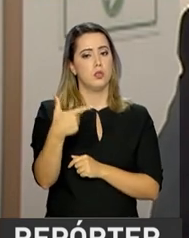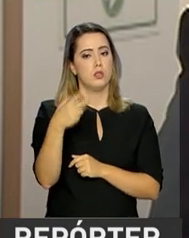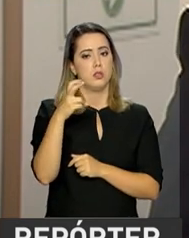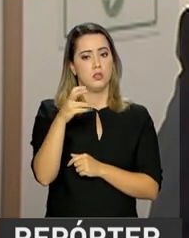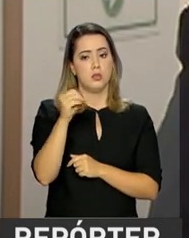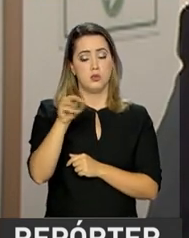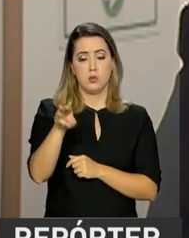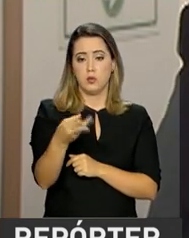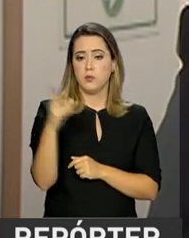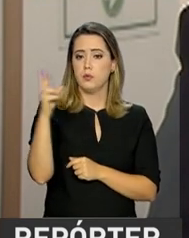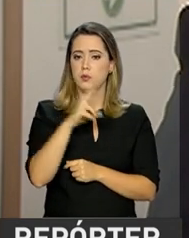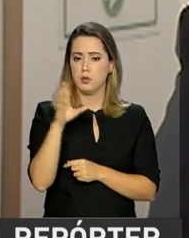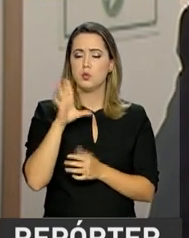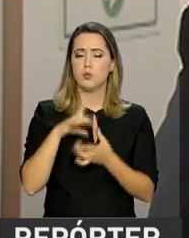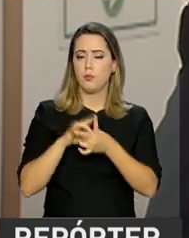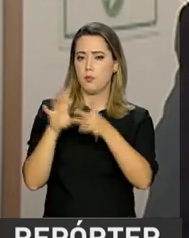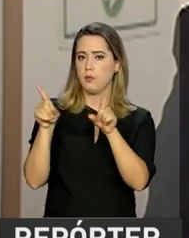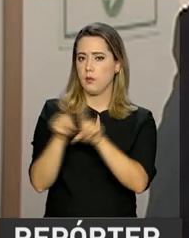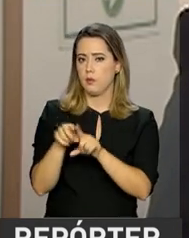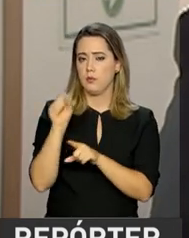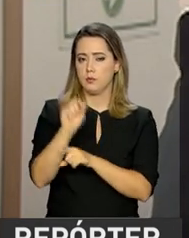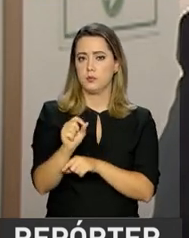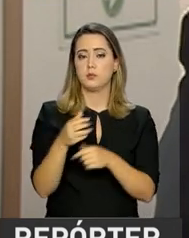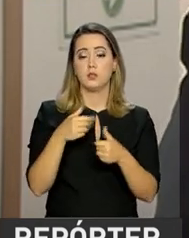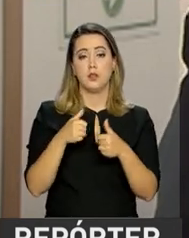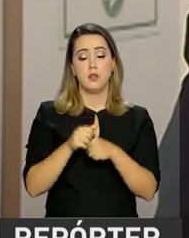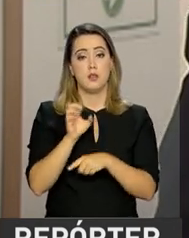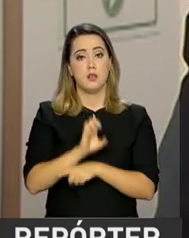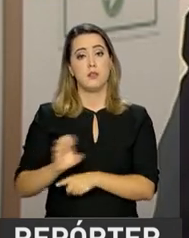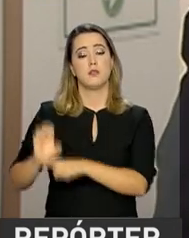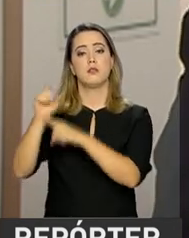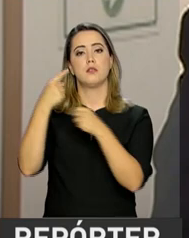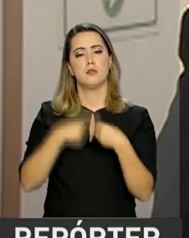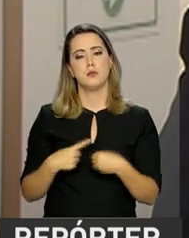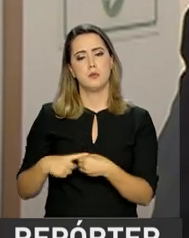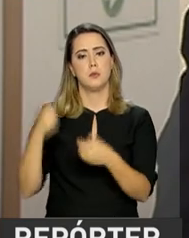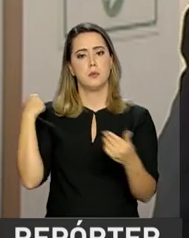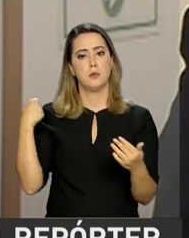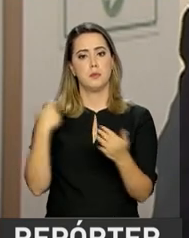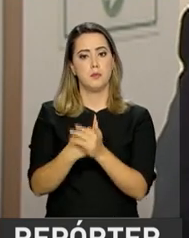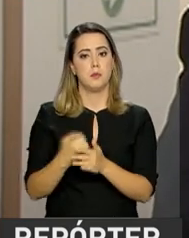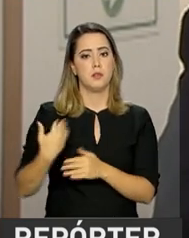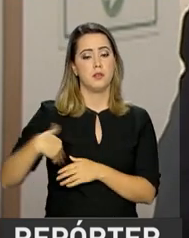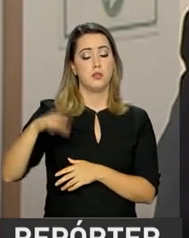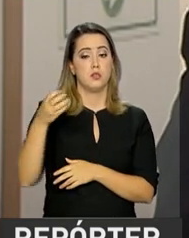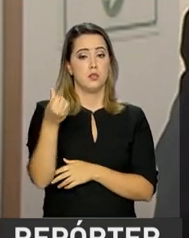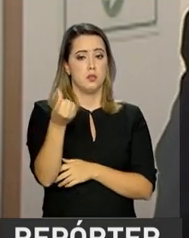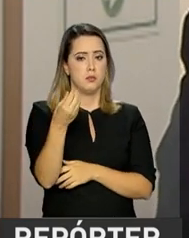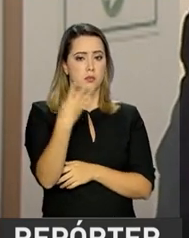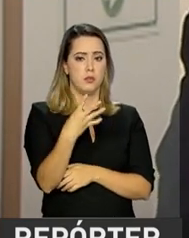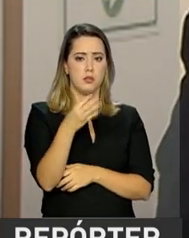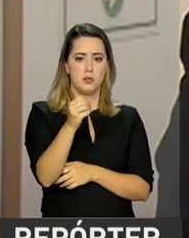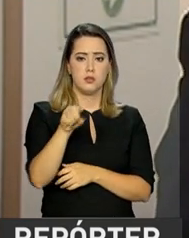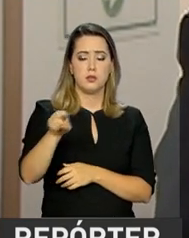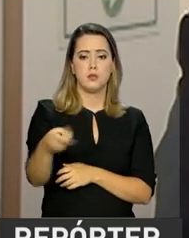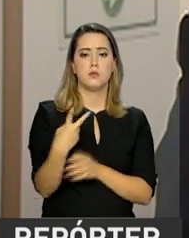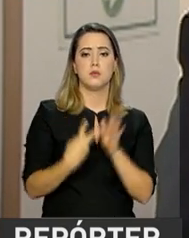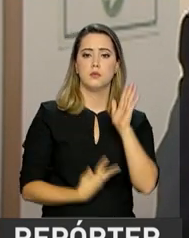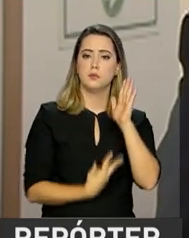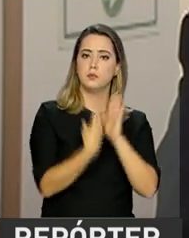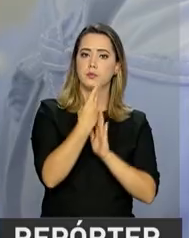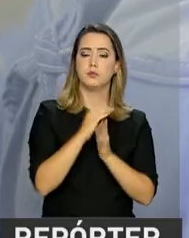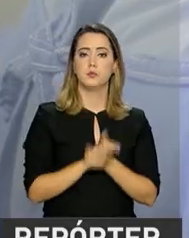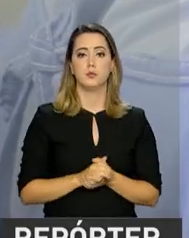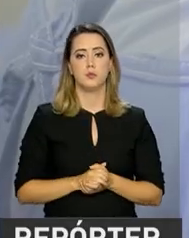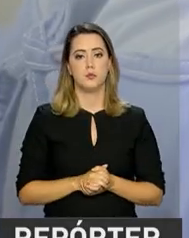Ministério da Saúde, já foram liberados a estados e municípios para o pagamento de mais de 640 mil procedimentos em todo o